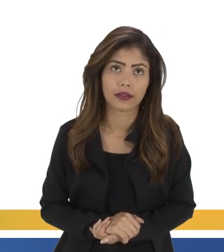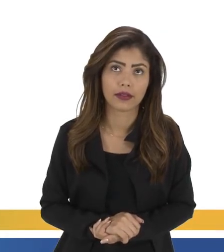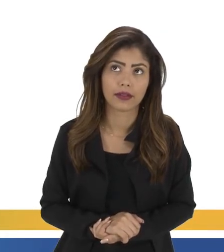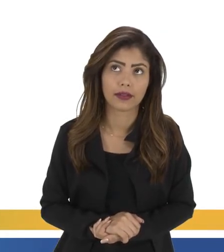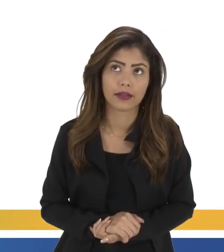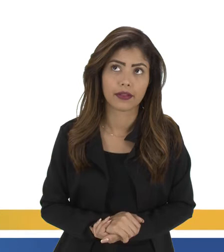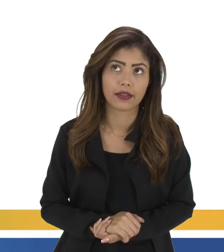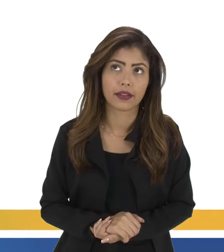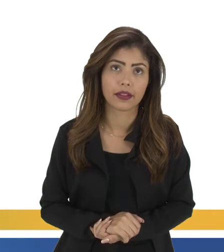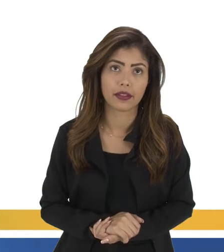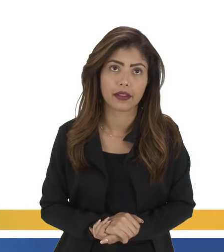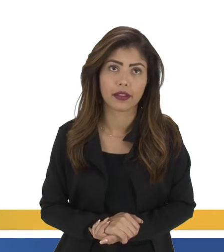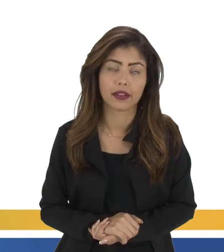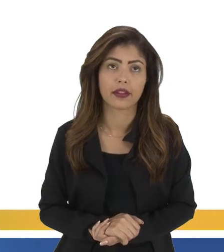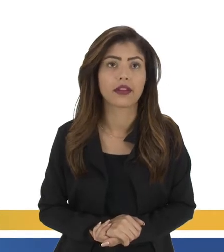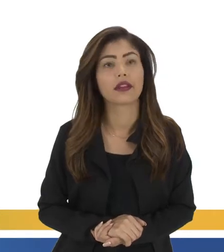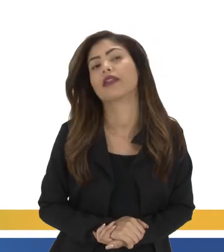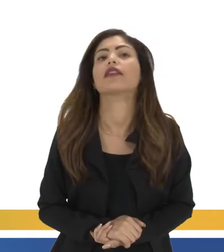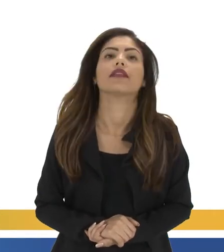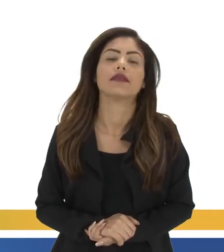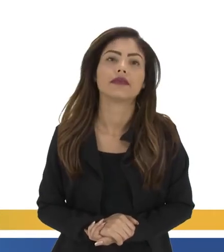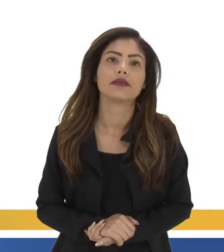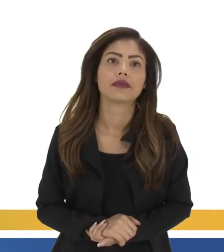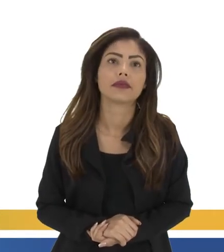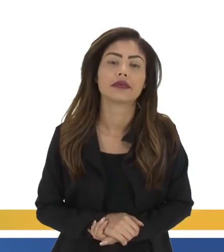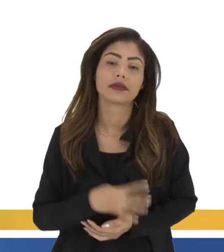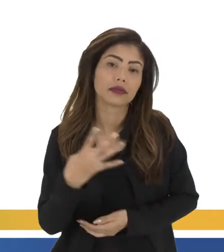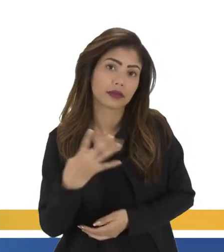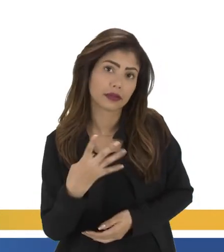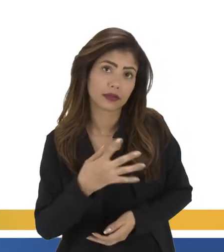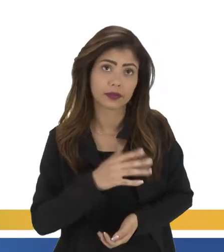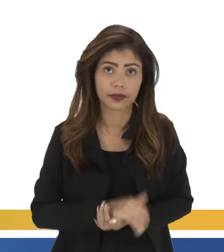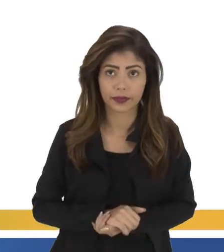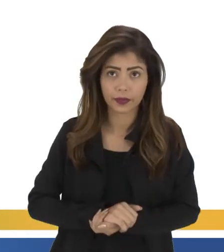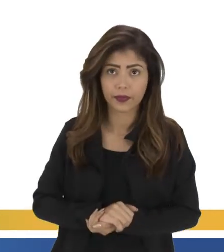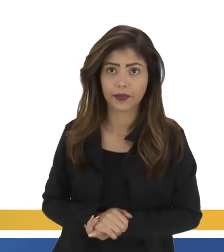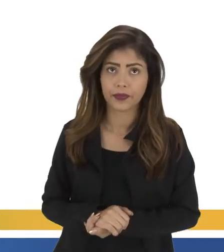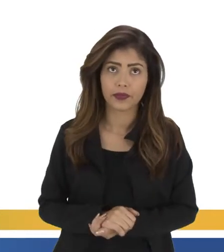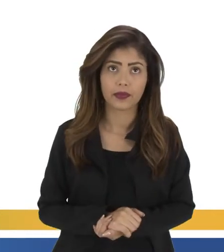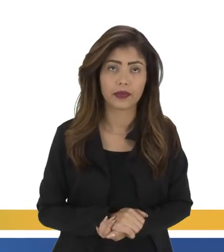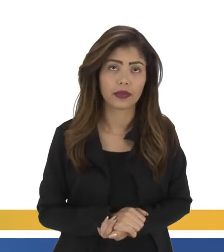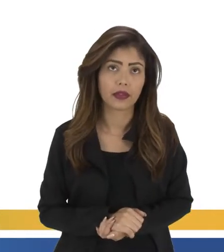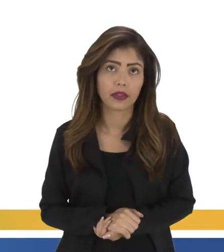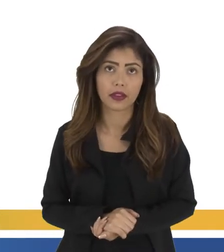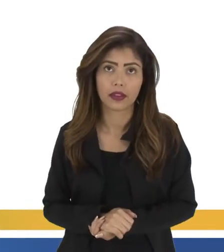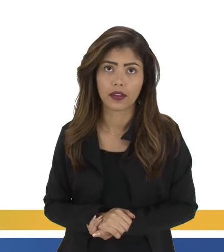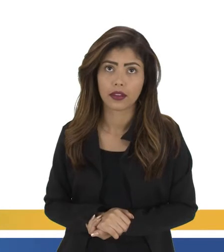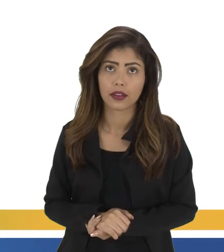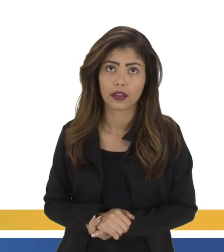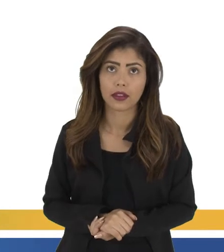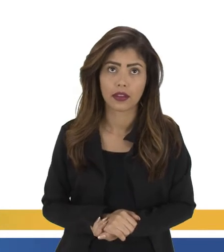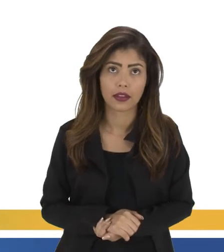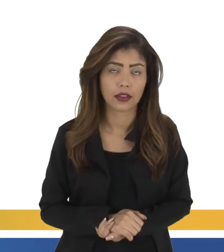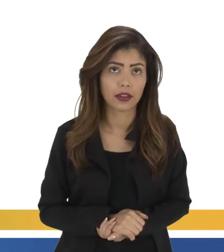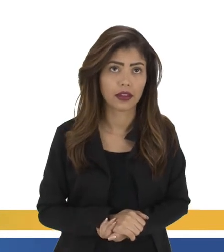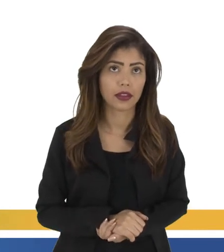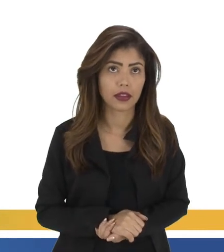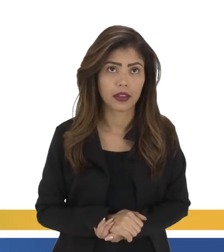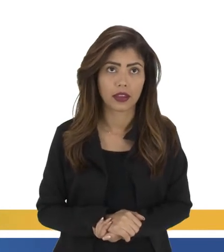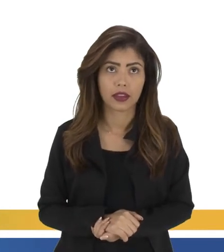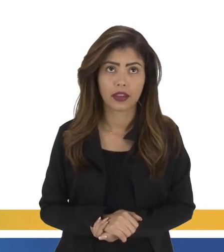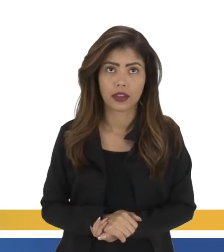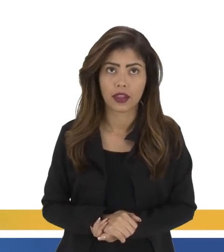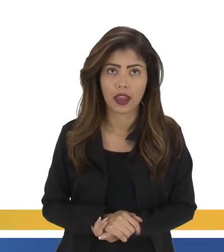Não, tá certo. It's hot in here. Frase 4. I will turn the air conditioner on. Olha,